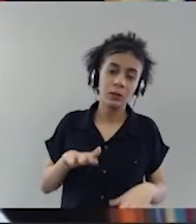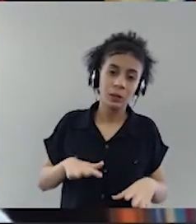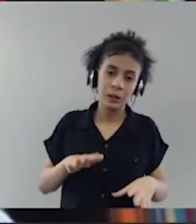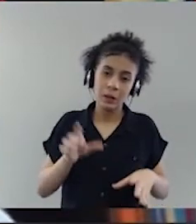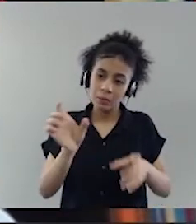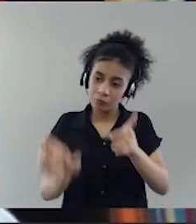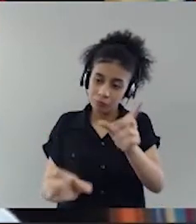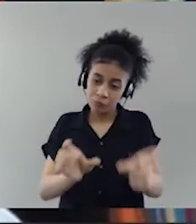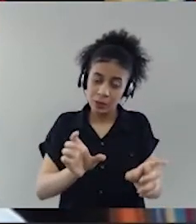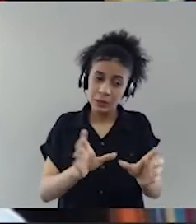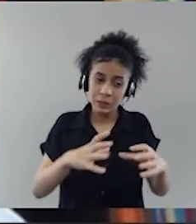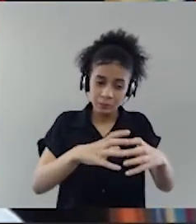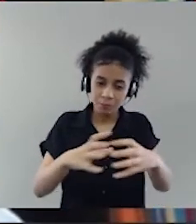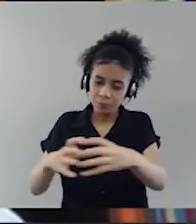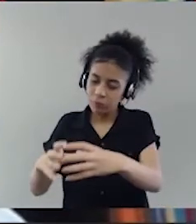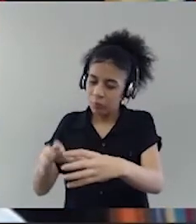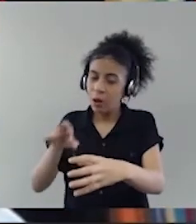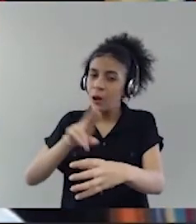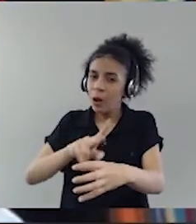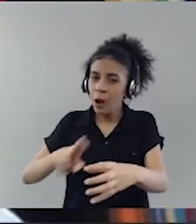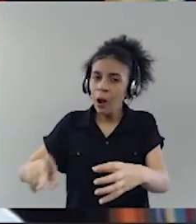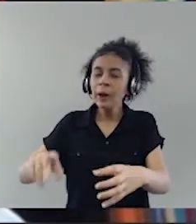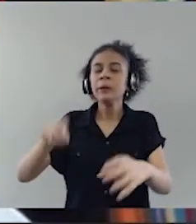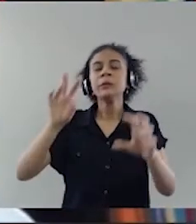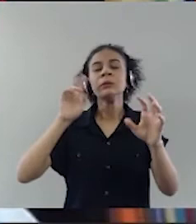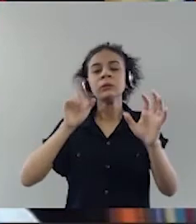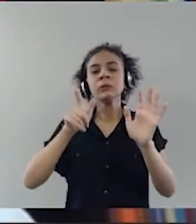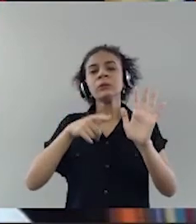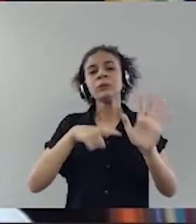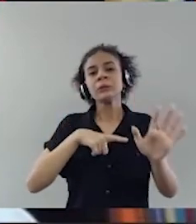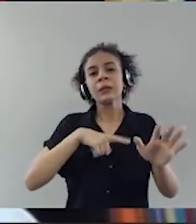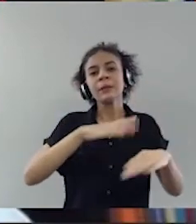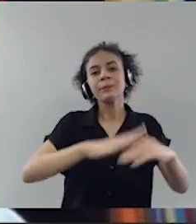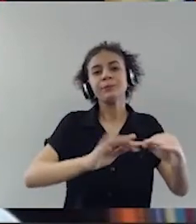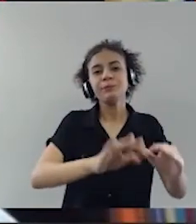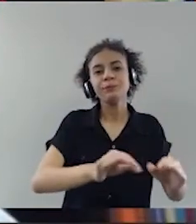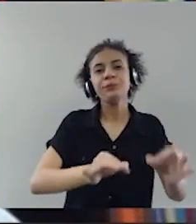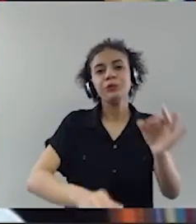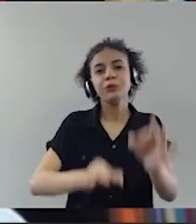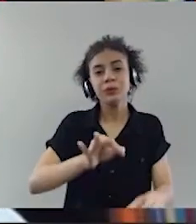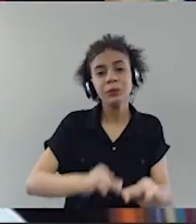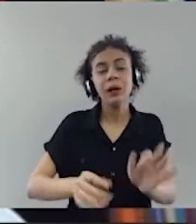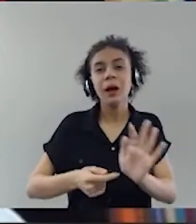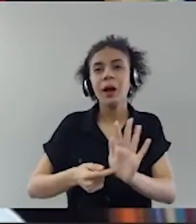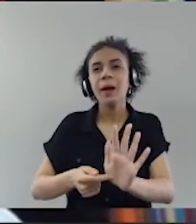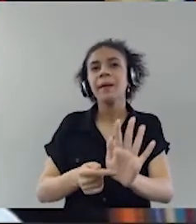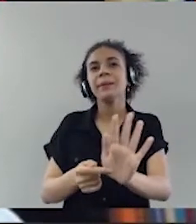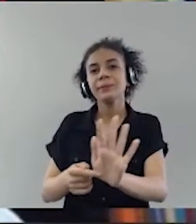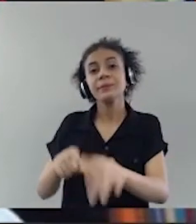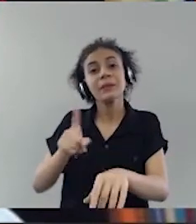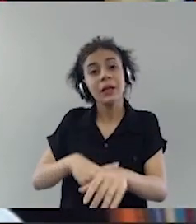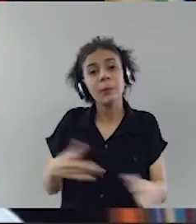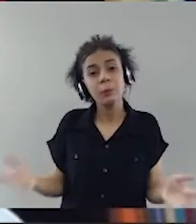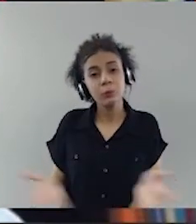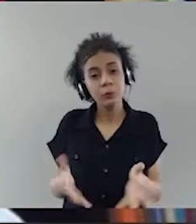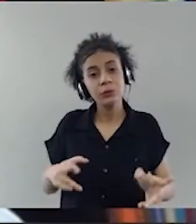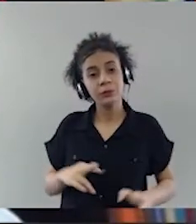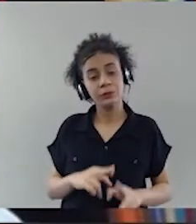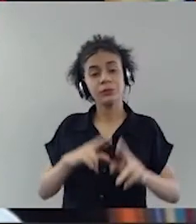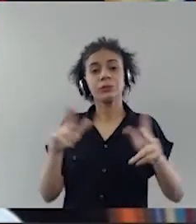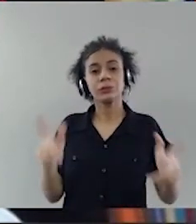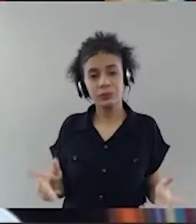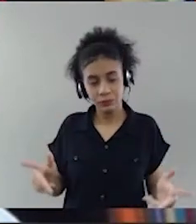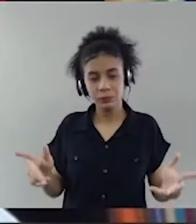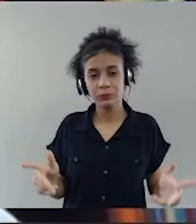cada caso concreto, esses elementos fáticos e jurídicos demonstrem de forma clara essa circunstância e o benefício